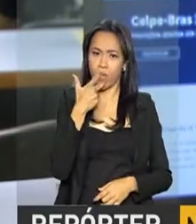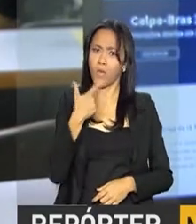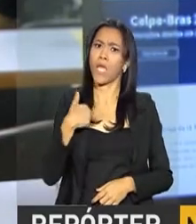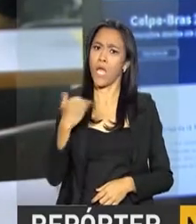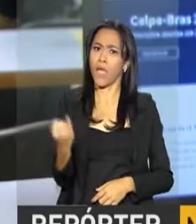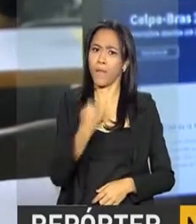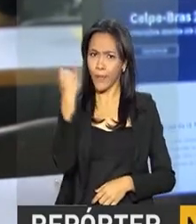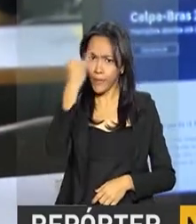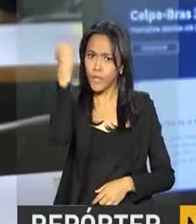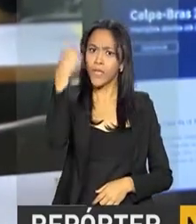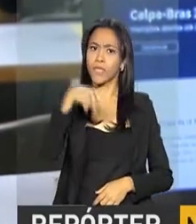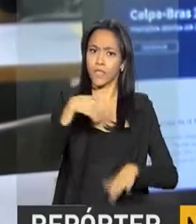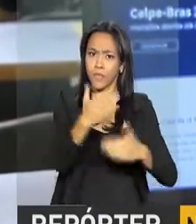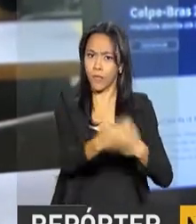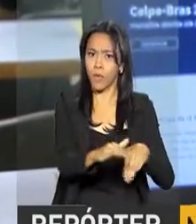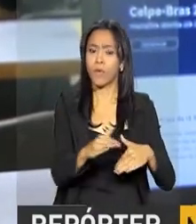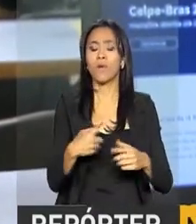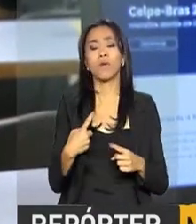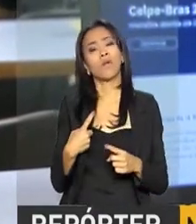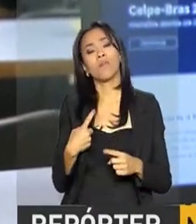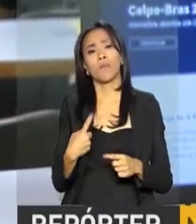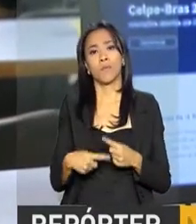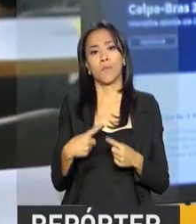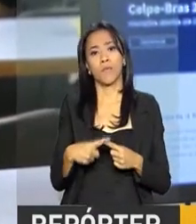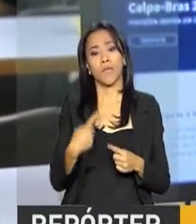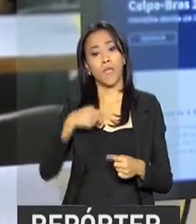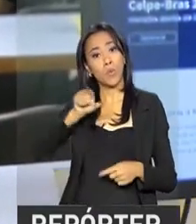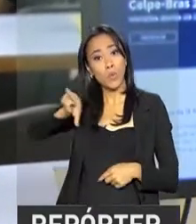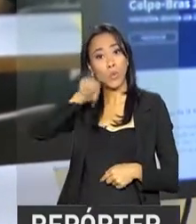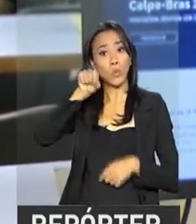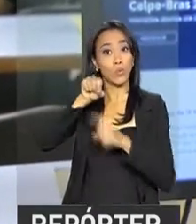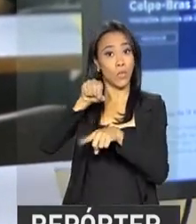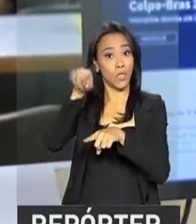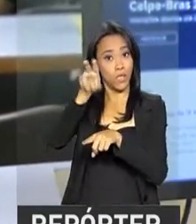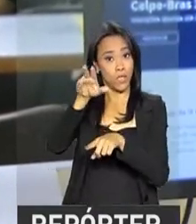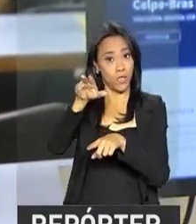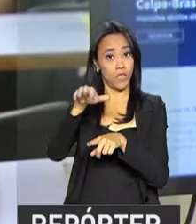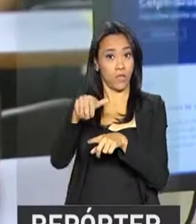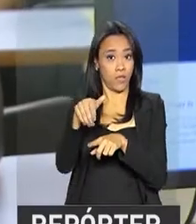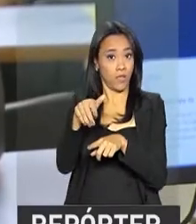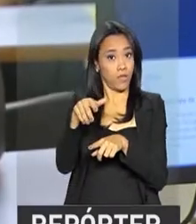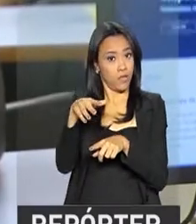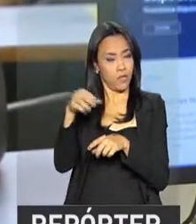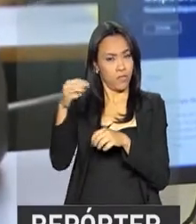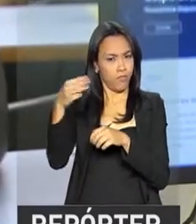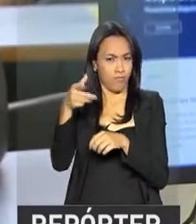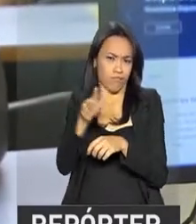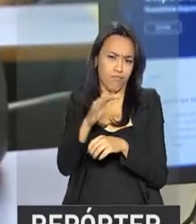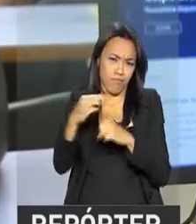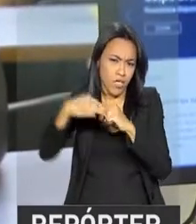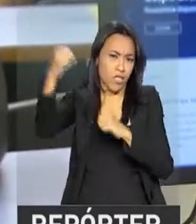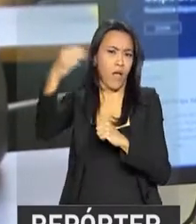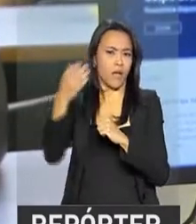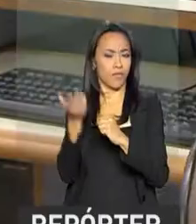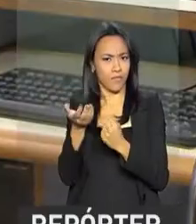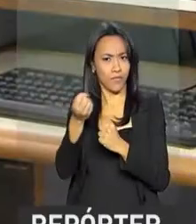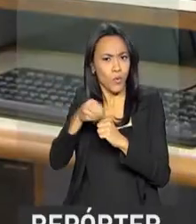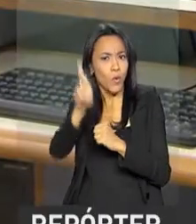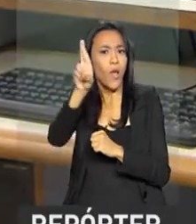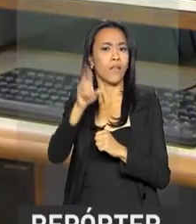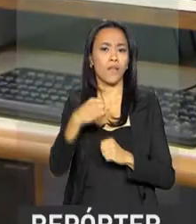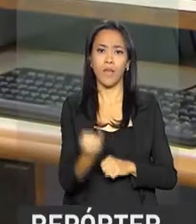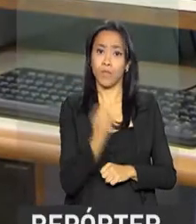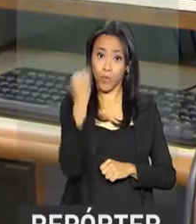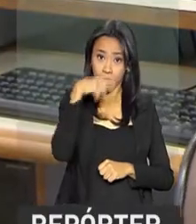importante pela escolha da academia. Eu quero seguir no mestrado, doutorado, então o ENAD é fundamental. Em